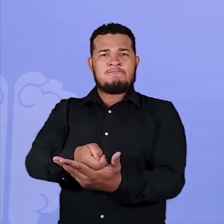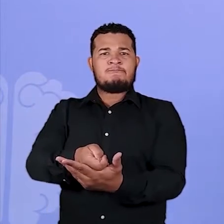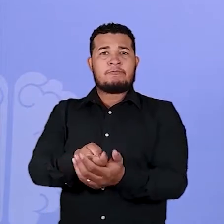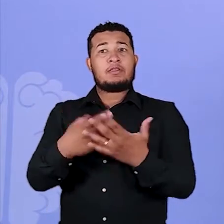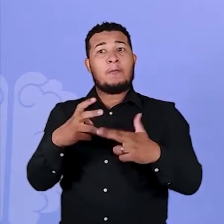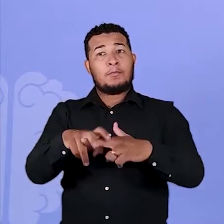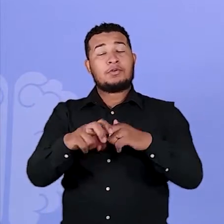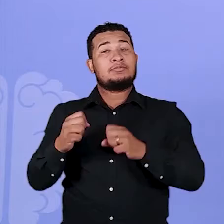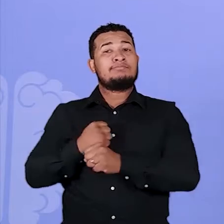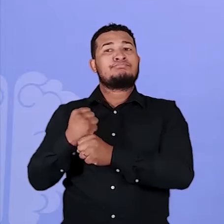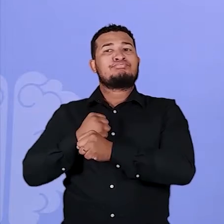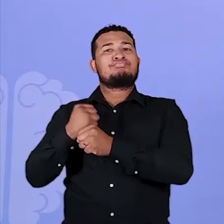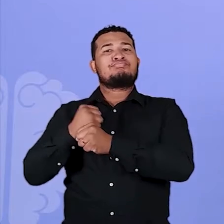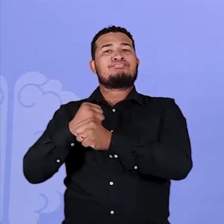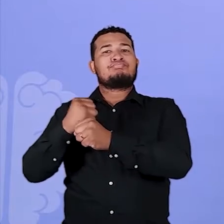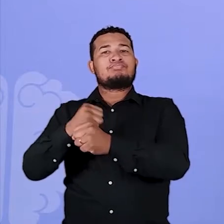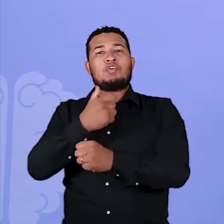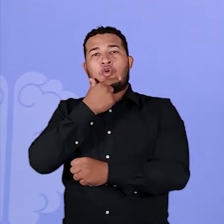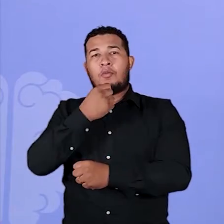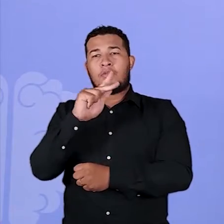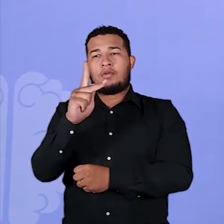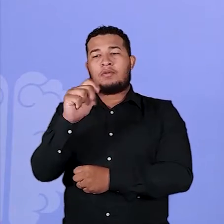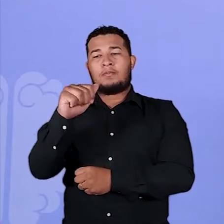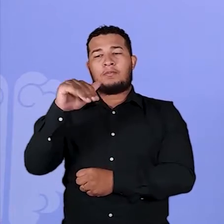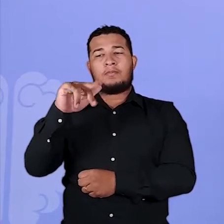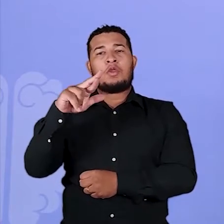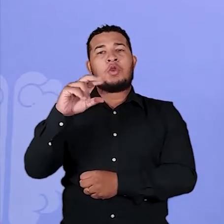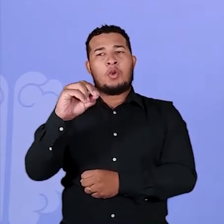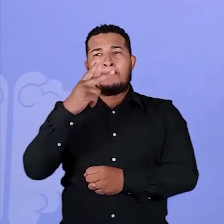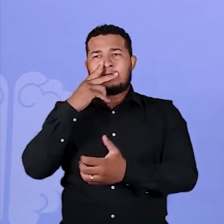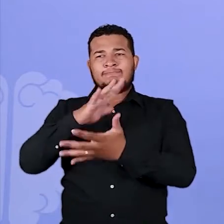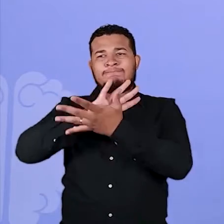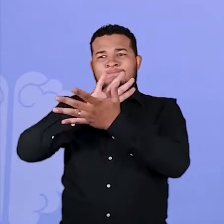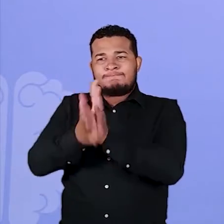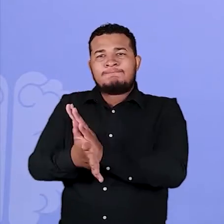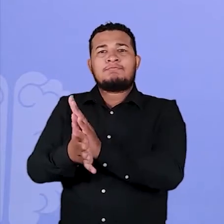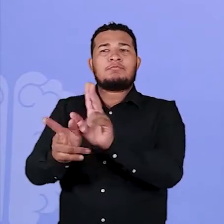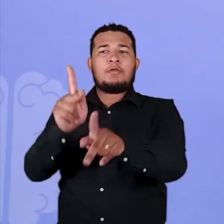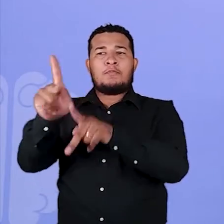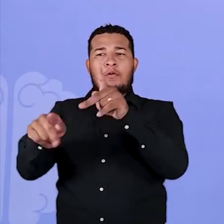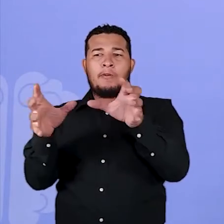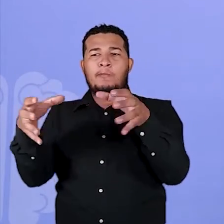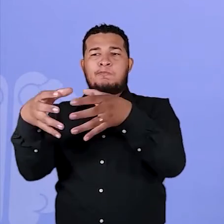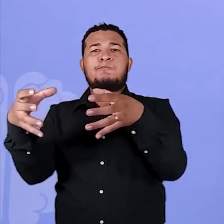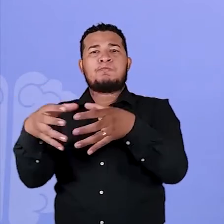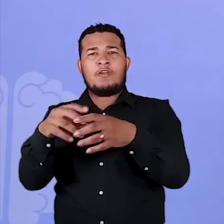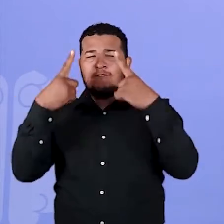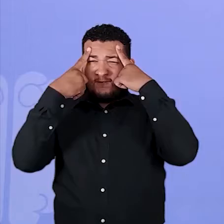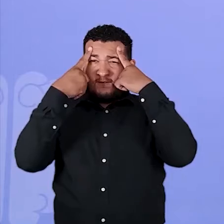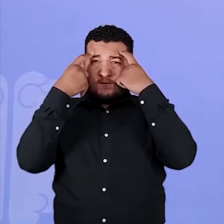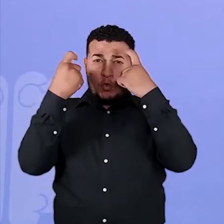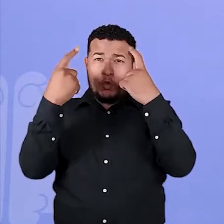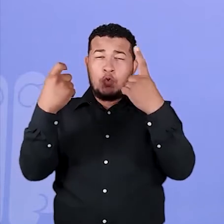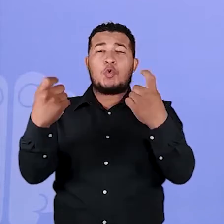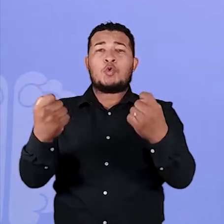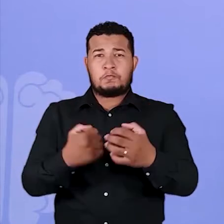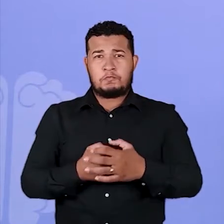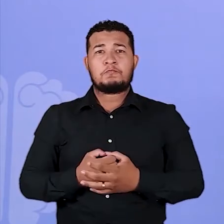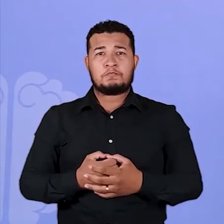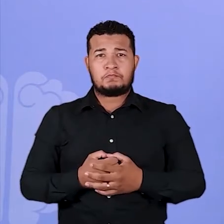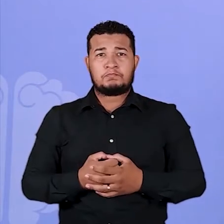rigorosa. Então, durante anos, Ramiro Dorco oprimiu essa população com muita